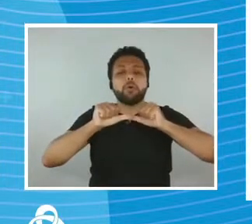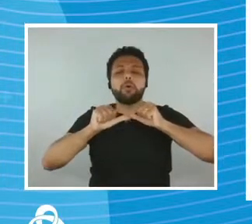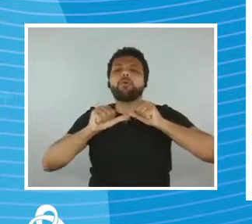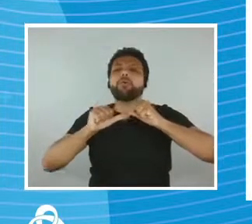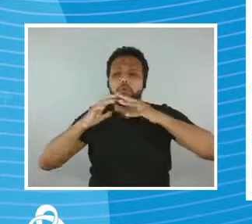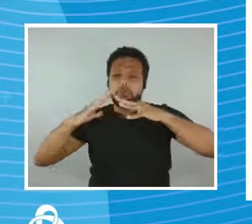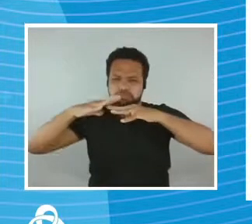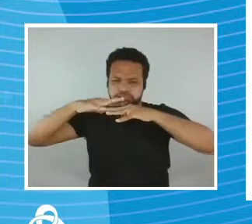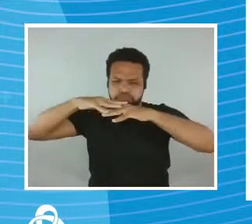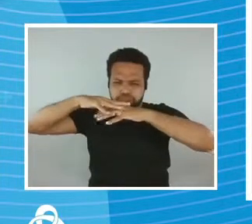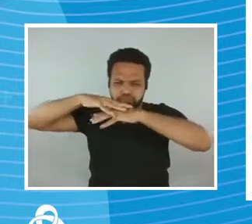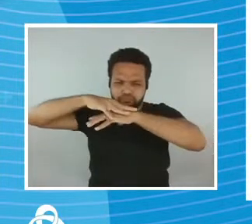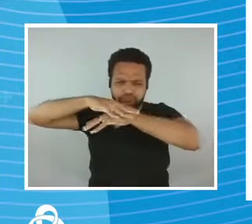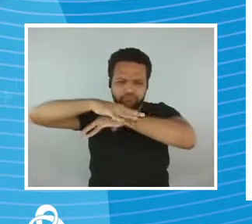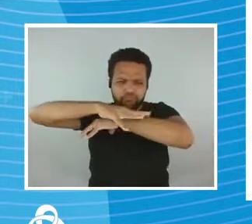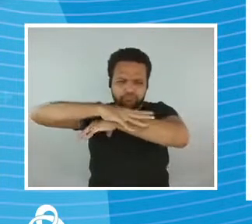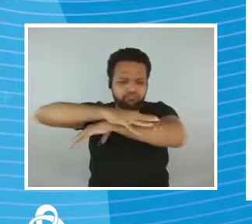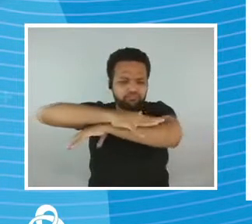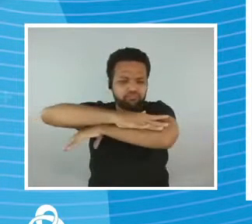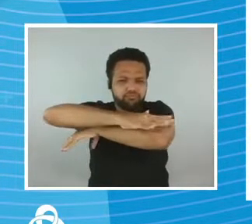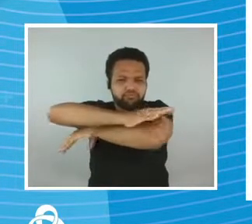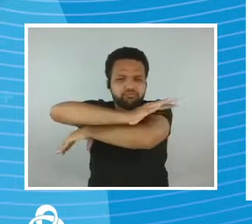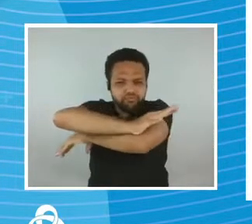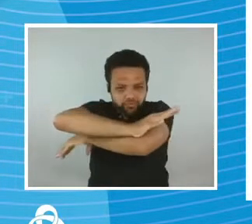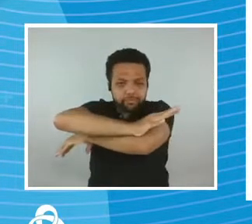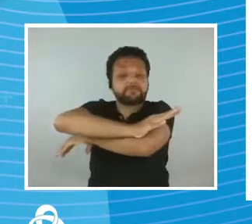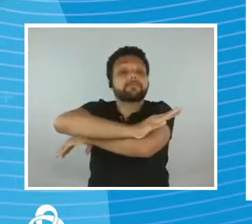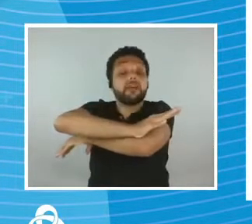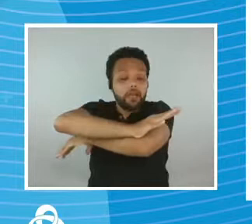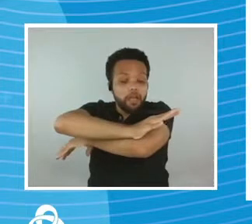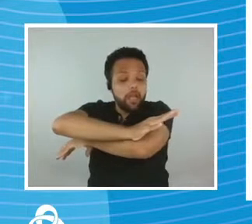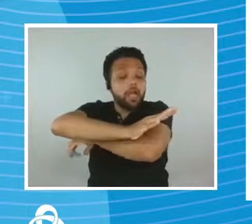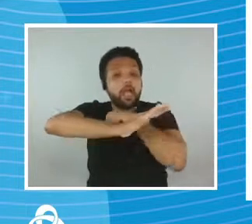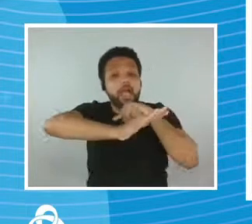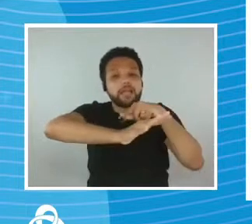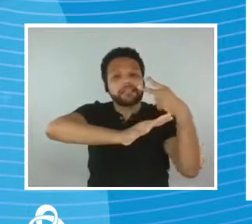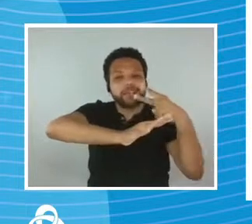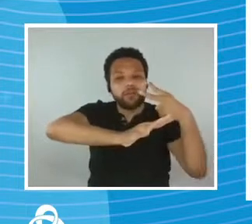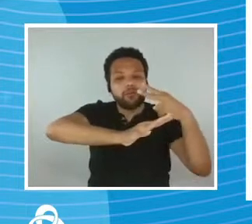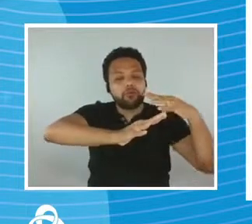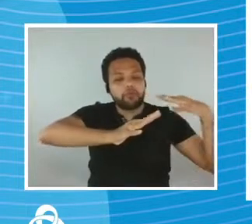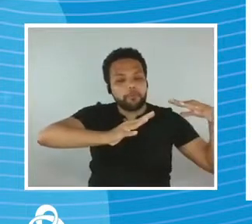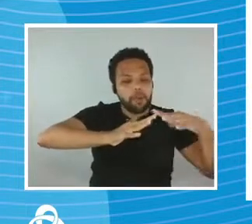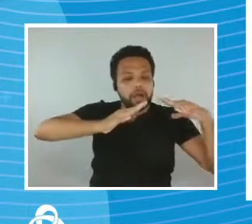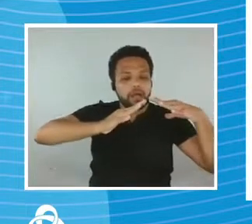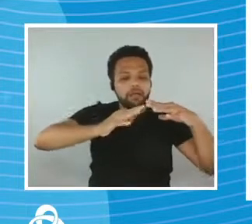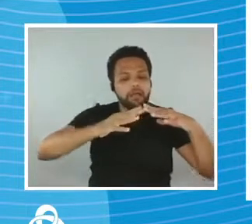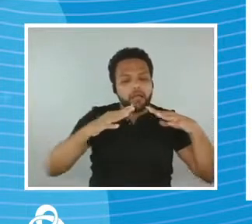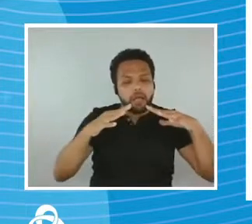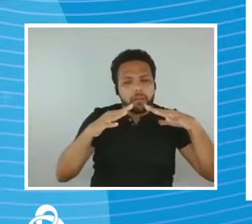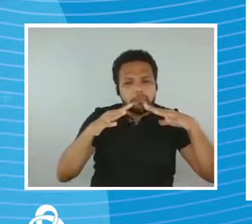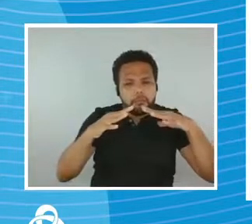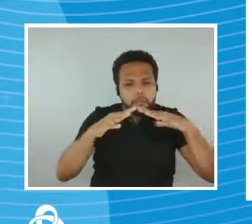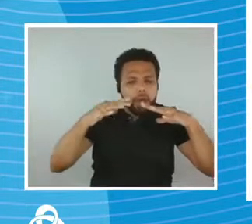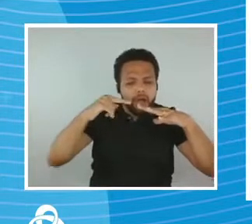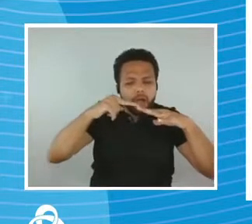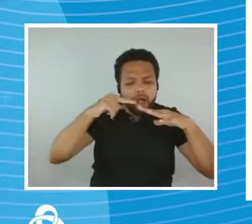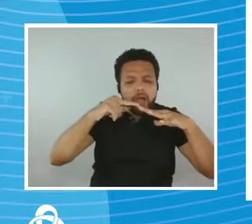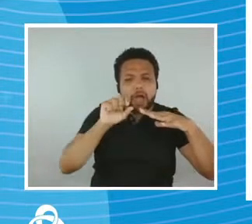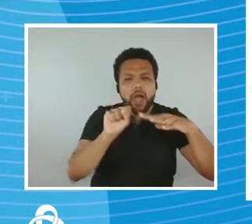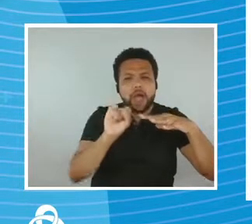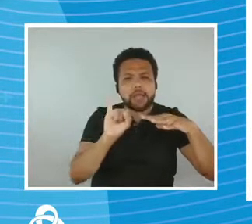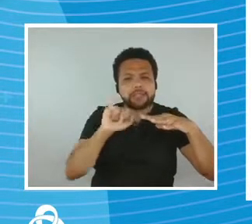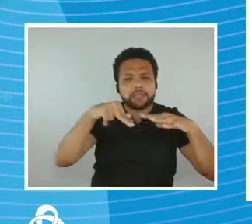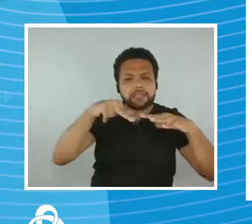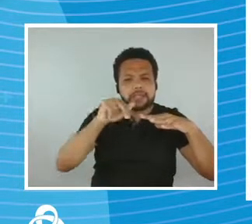Bom, a sinapse é muito variável. Essa foi uma descoberta muito surpreendente para os neurocientistas, porque achavam que